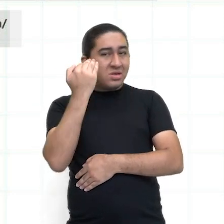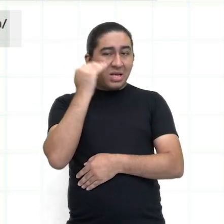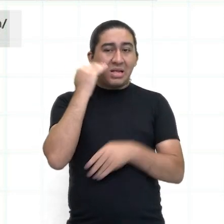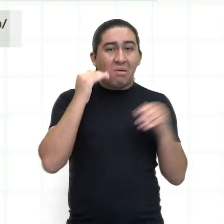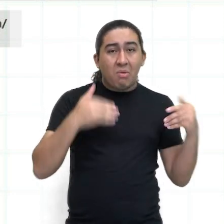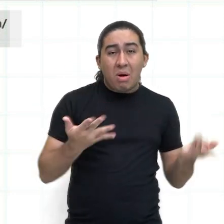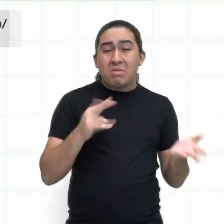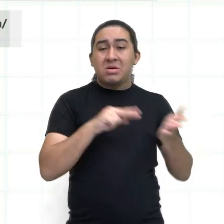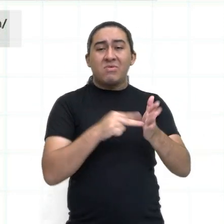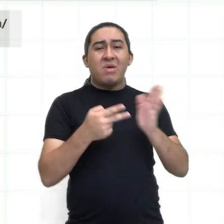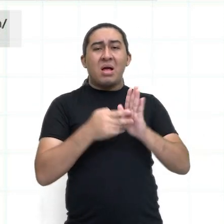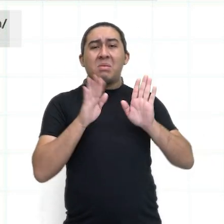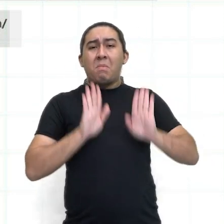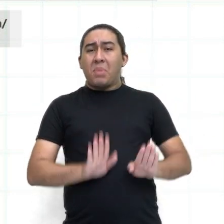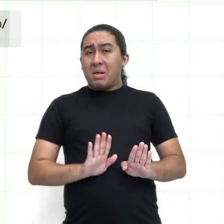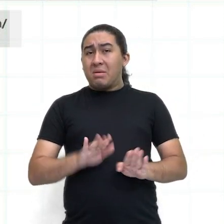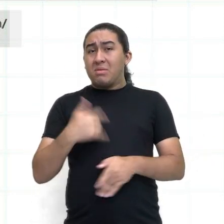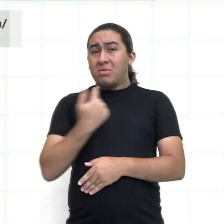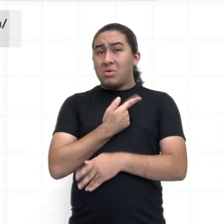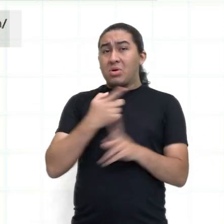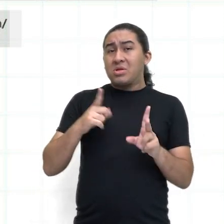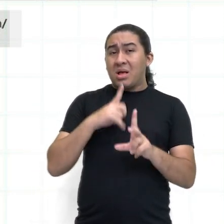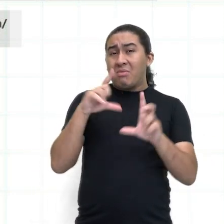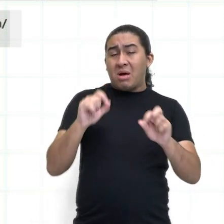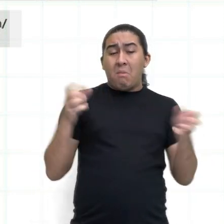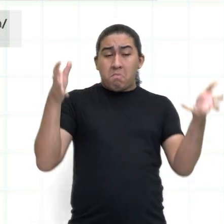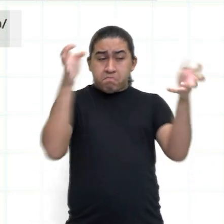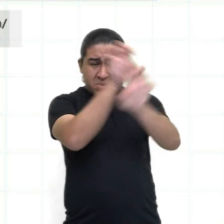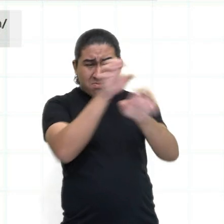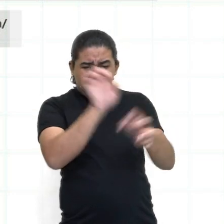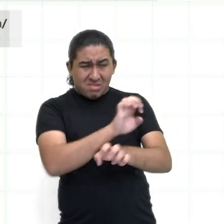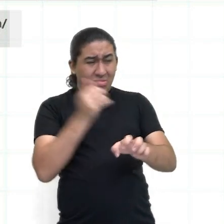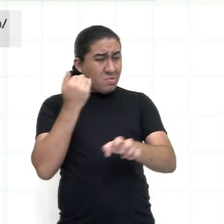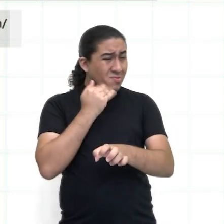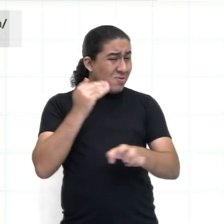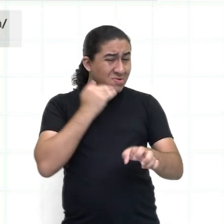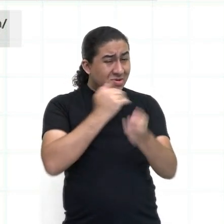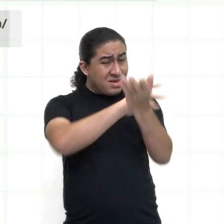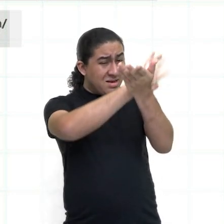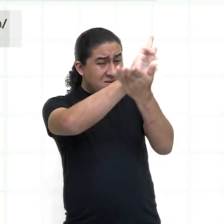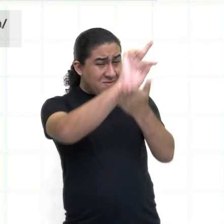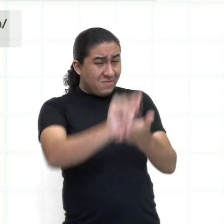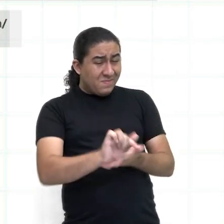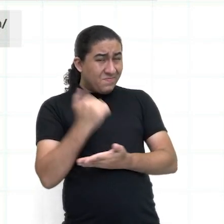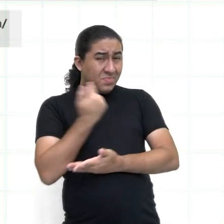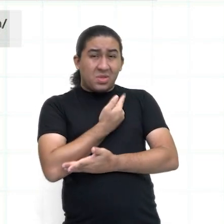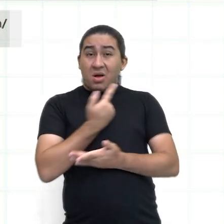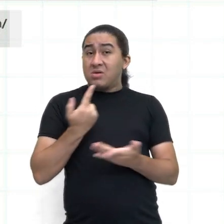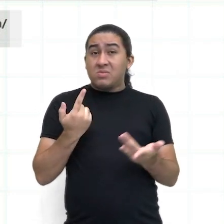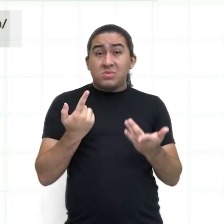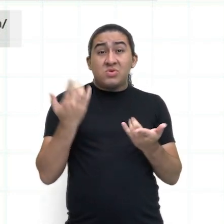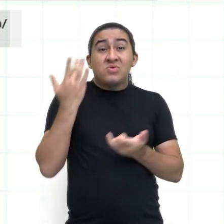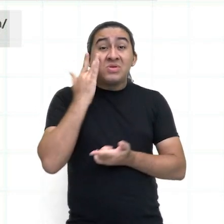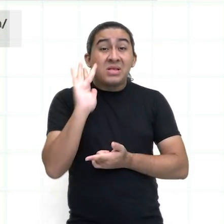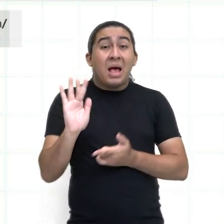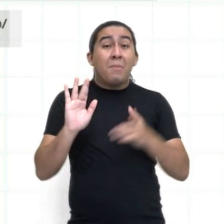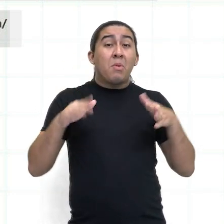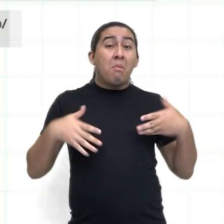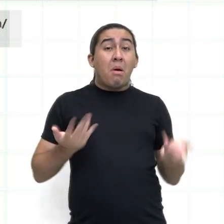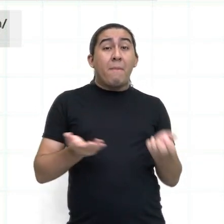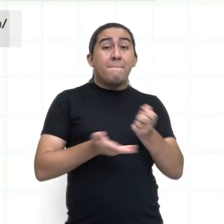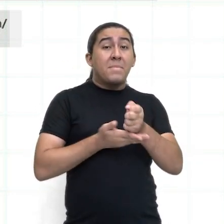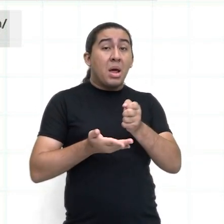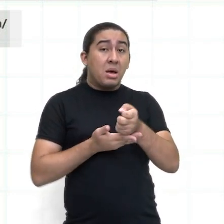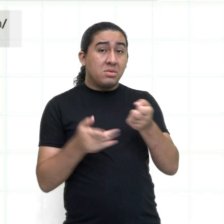desse período, peraí, nós estamos fragmentando tanto a imagem que não estamos mais reconhecendo,